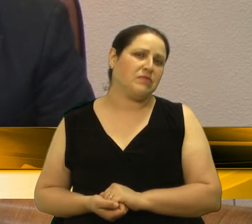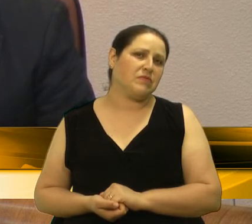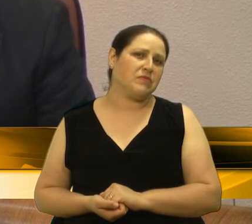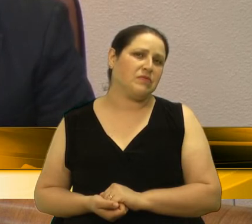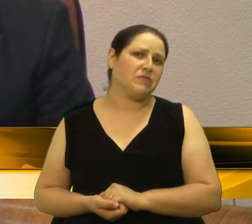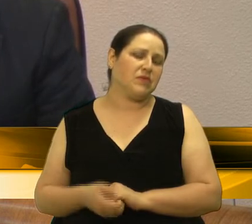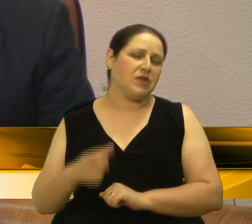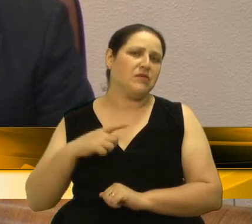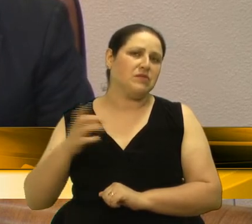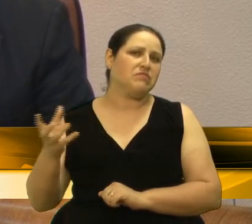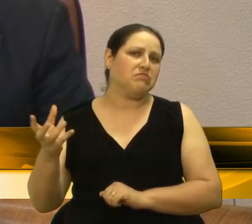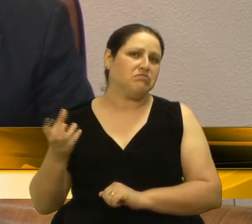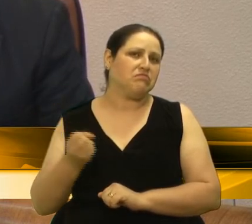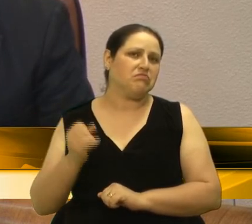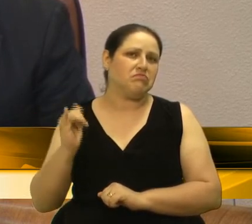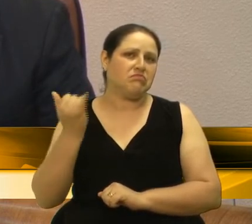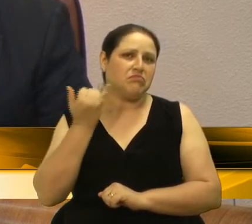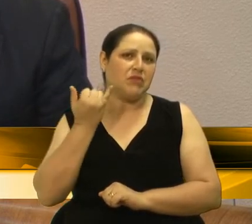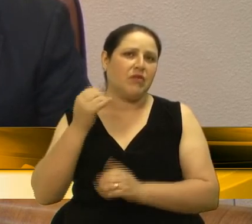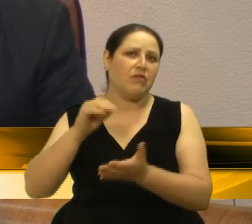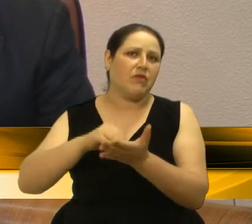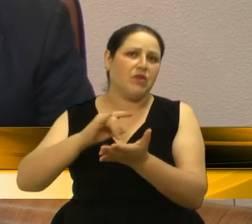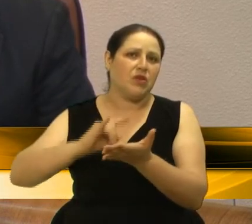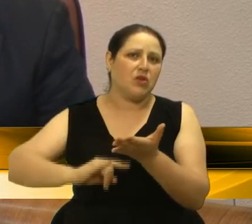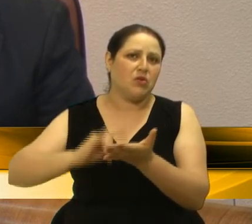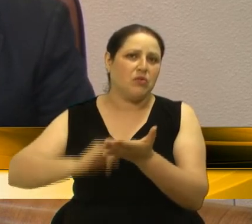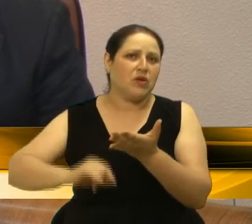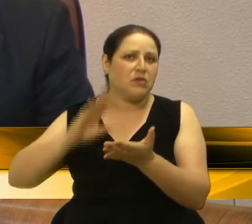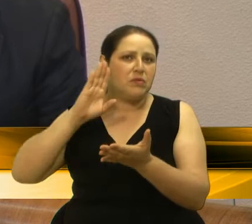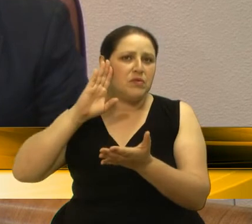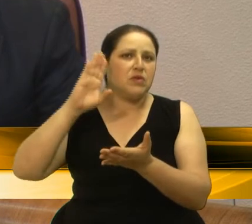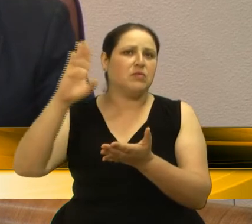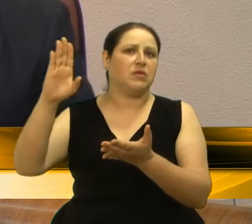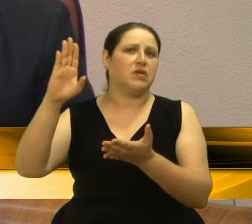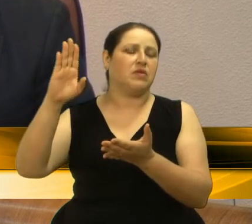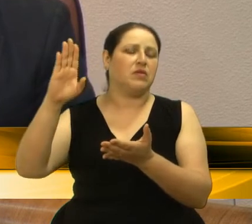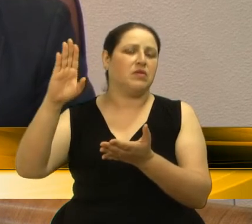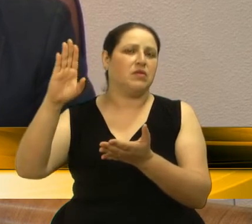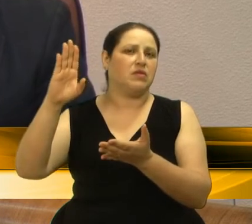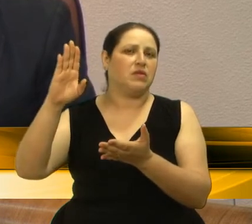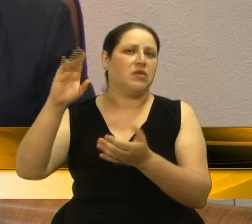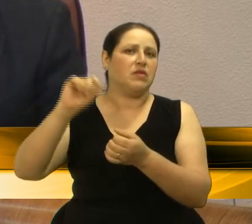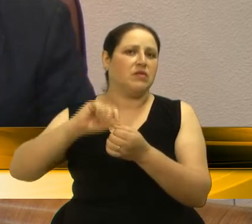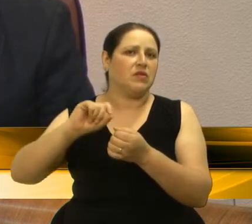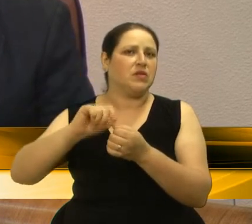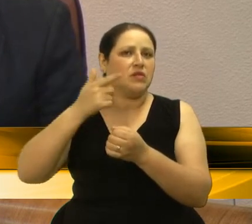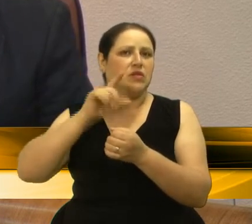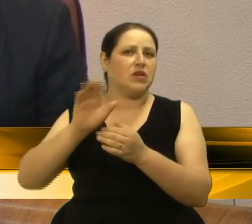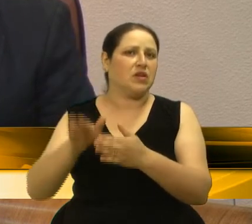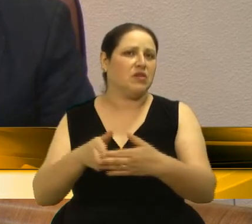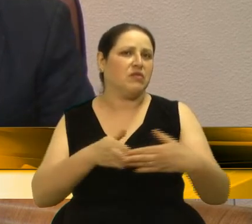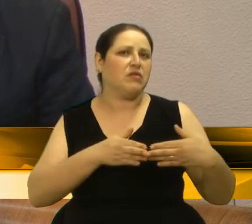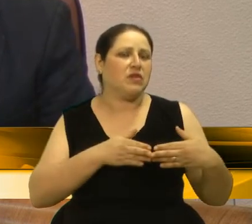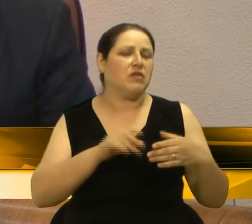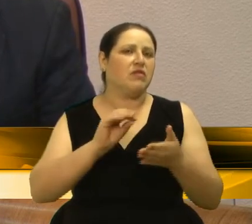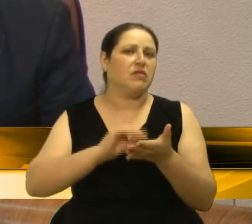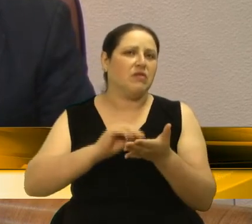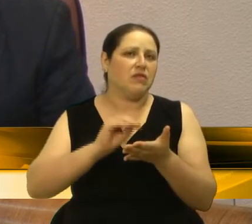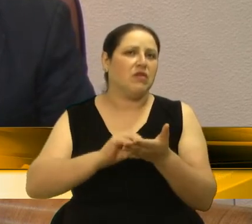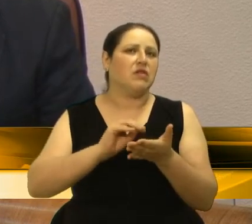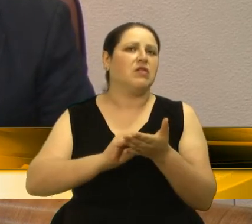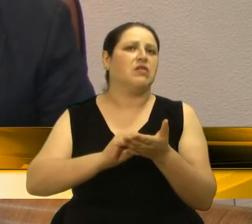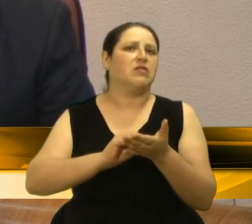veio desacompanhada de documentos essenciais ao exercício de sua defesa, em especial a íntegra da transcrição